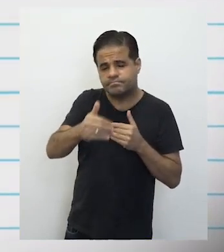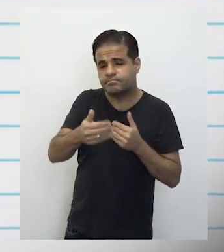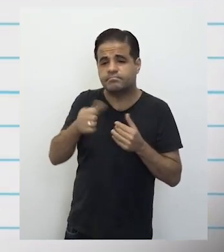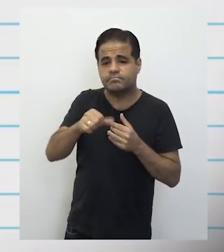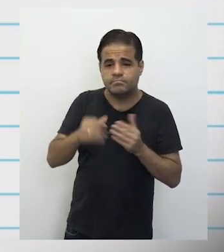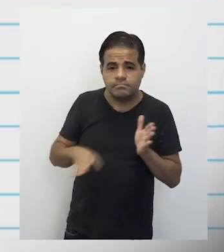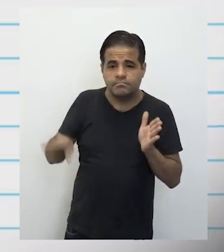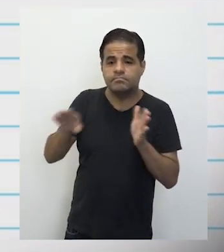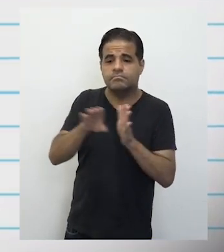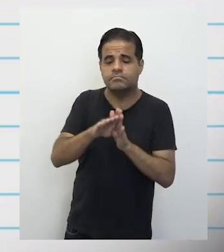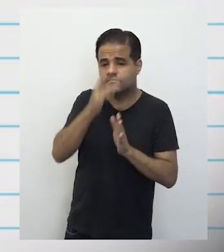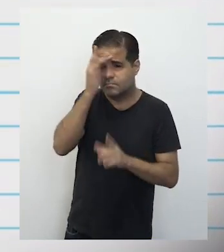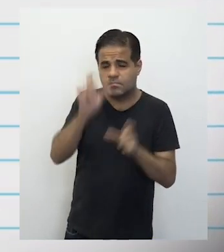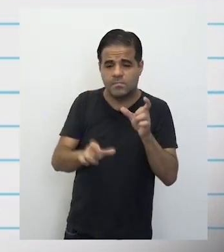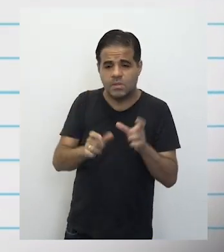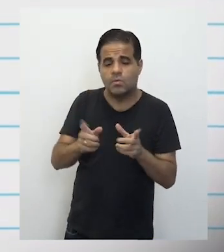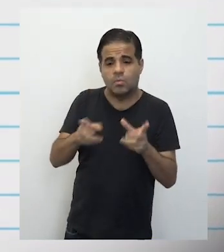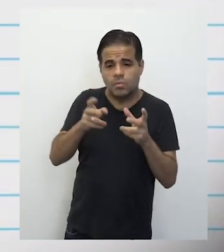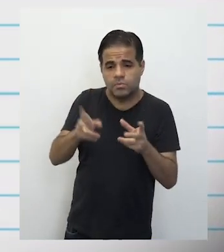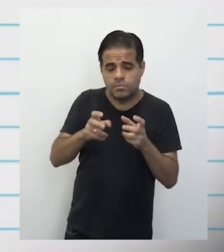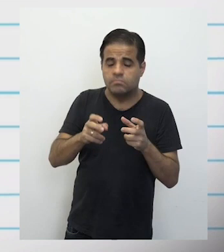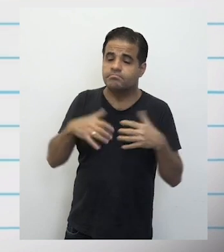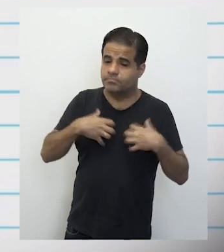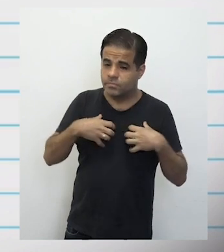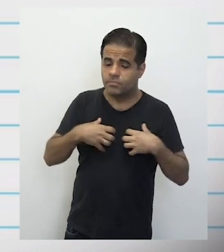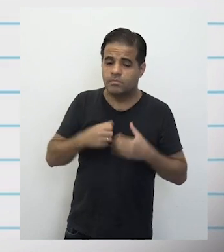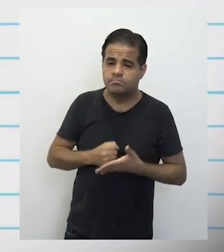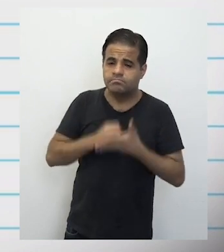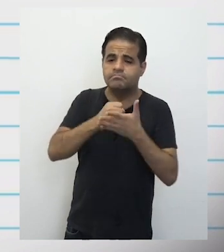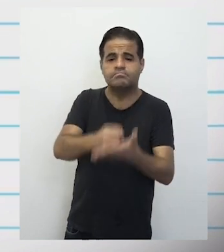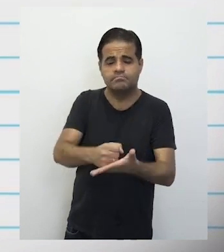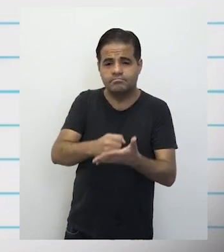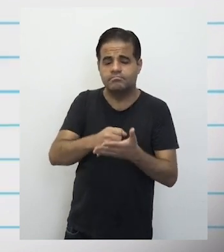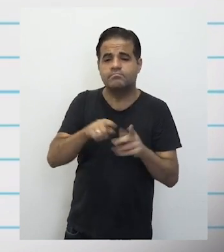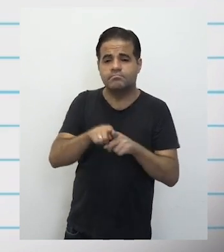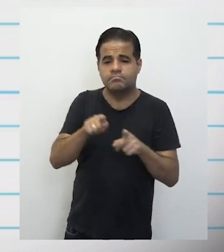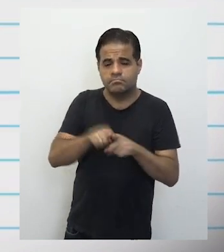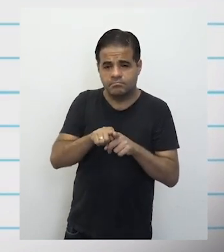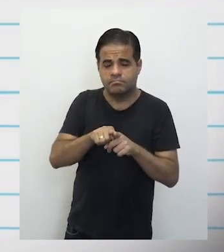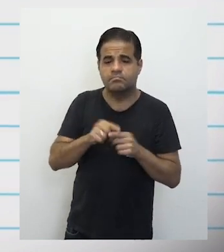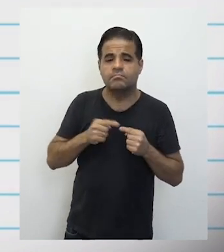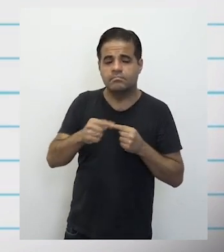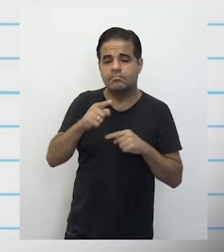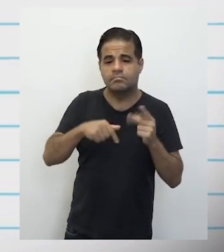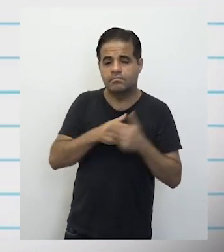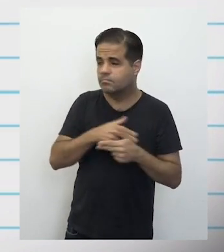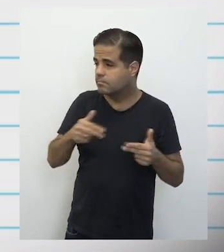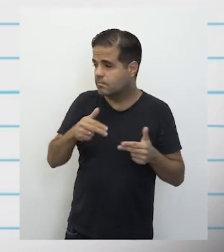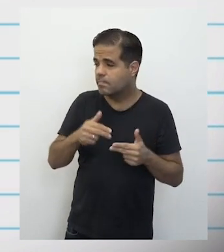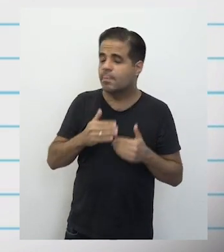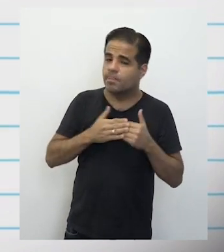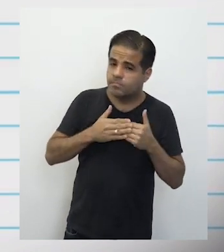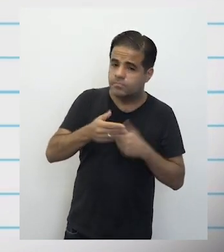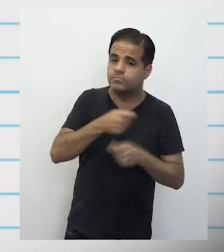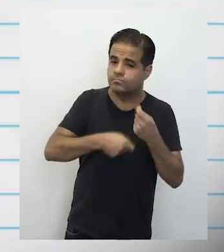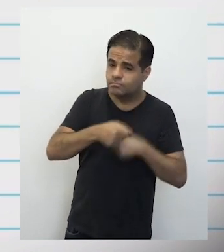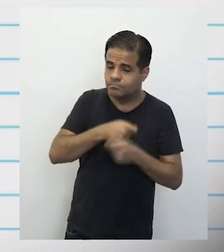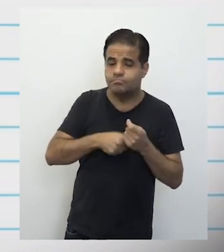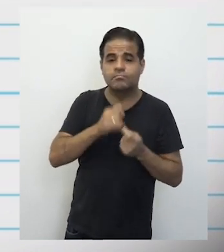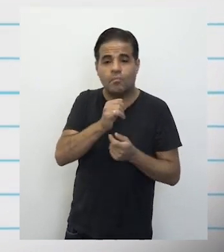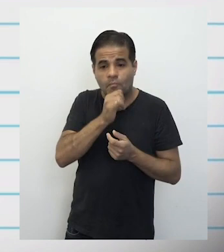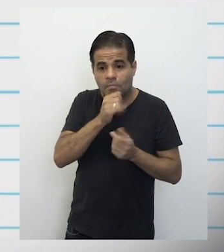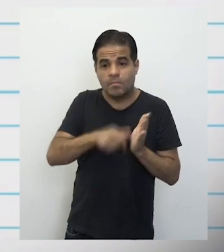em que chegam ao consumidor. Dessa forma, levam em consideração também os impostos sobre os produtos comercializados. No